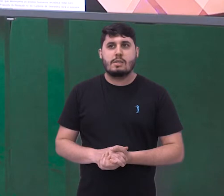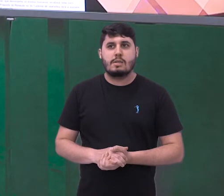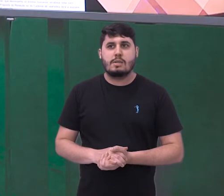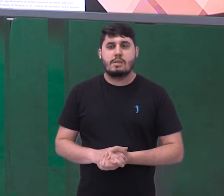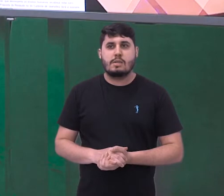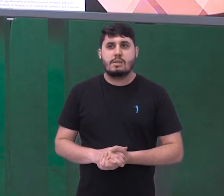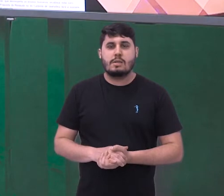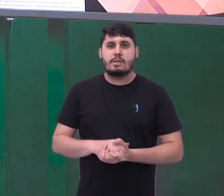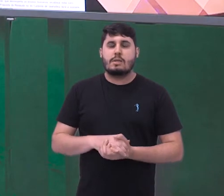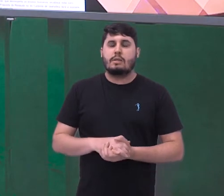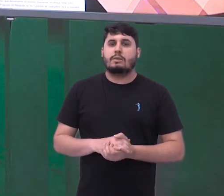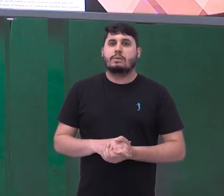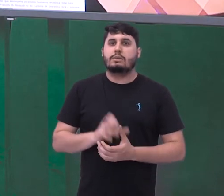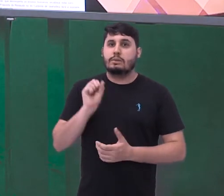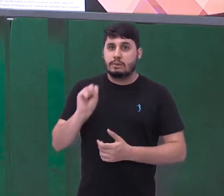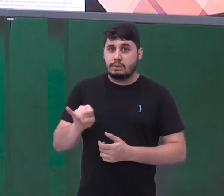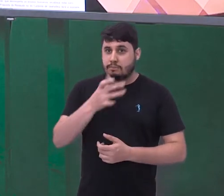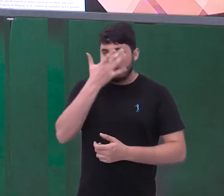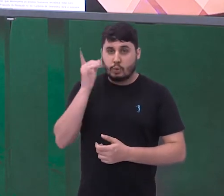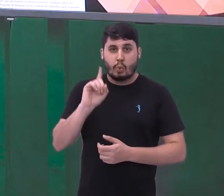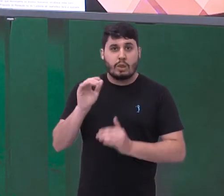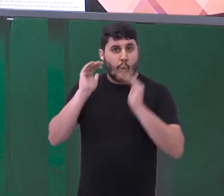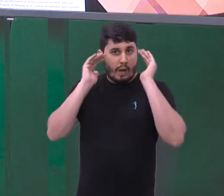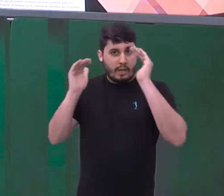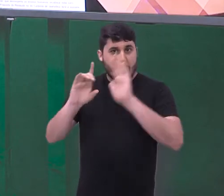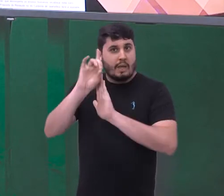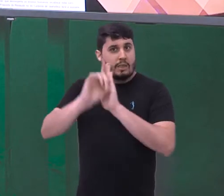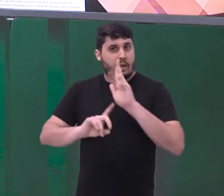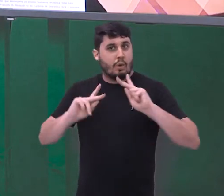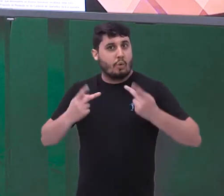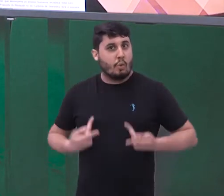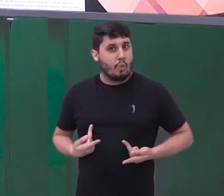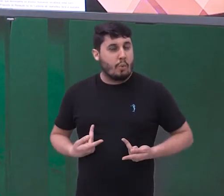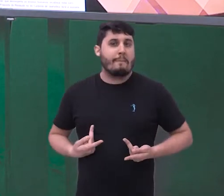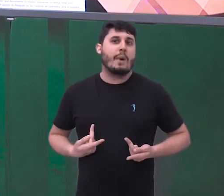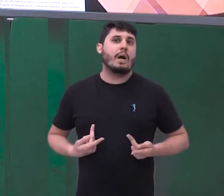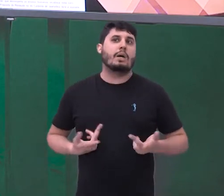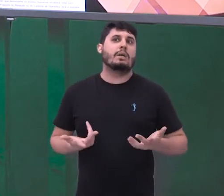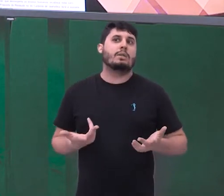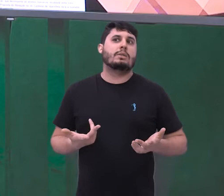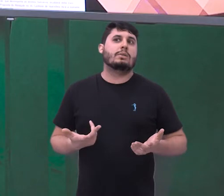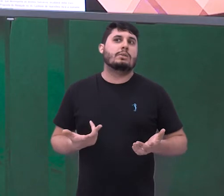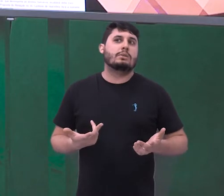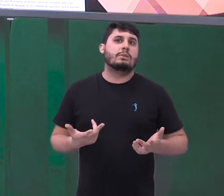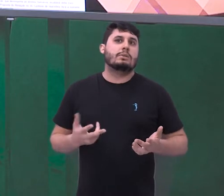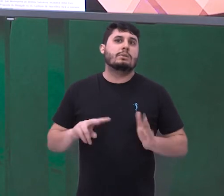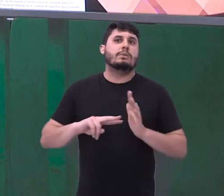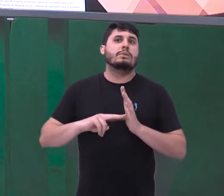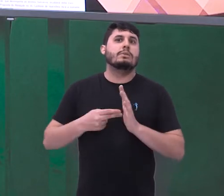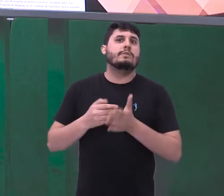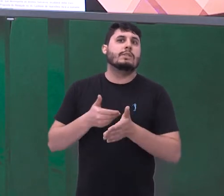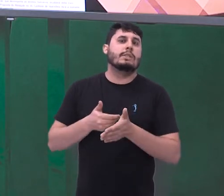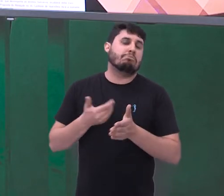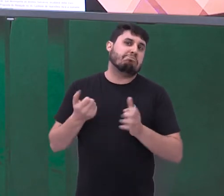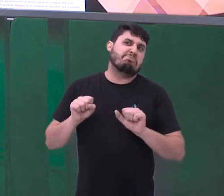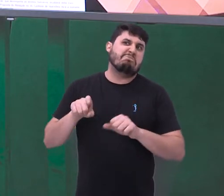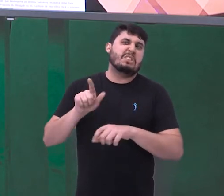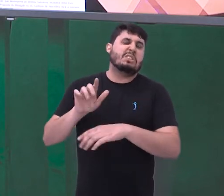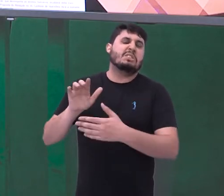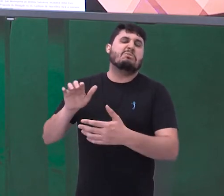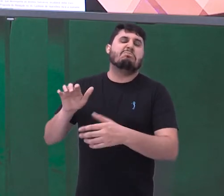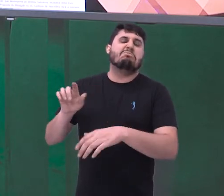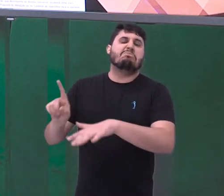antes, quando você não respeitava os direitos humanos, era motivo de você ser eliminado. Isso não deixou de